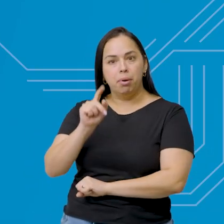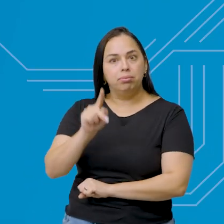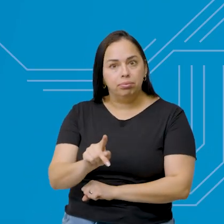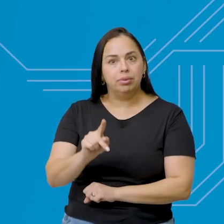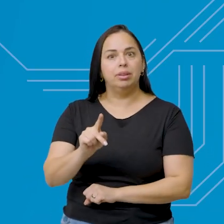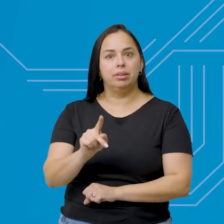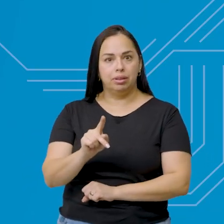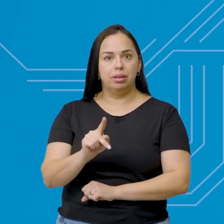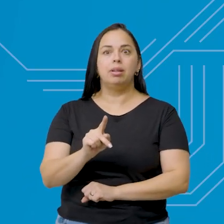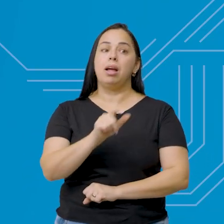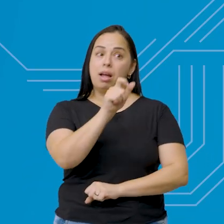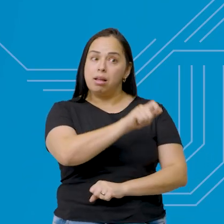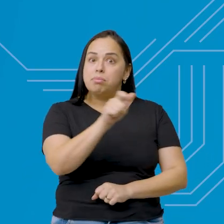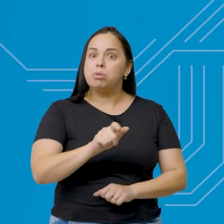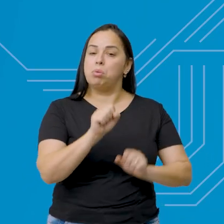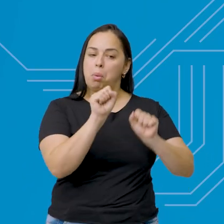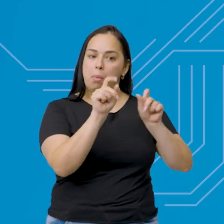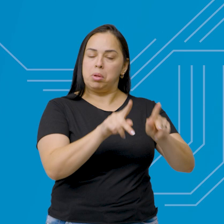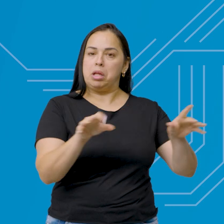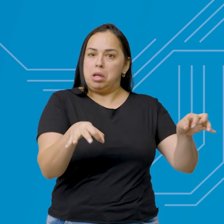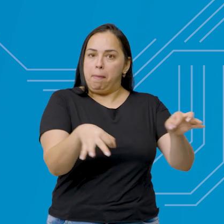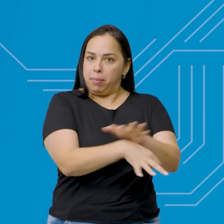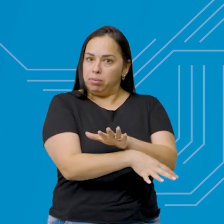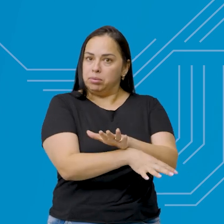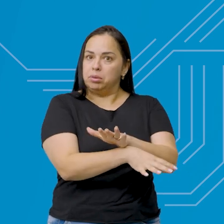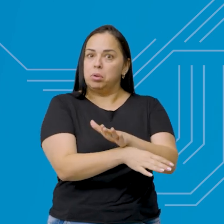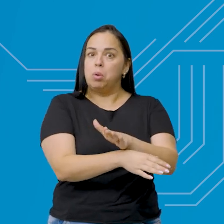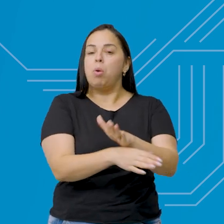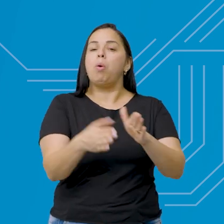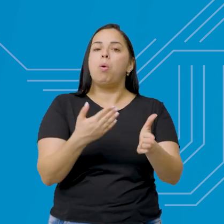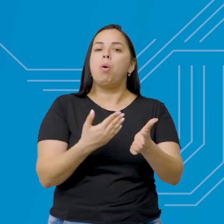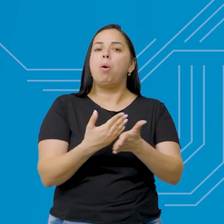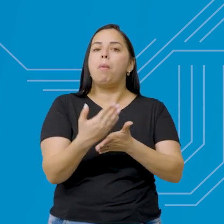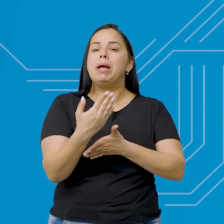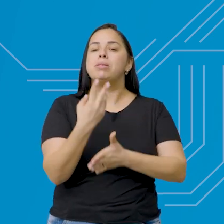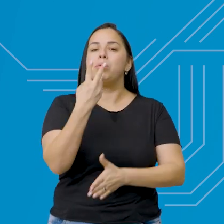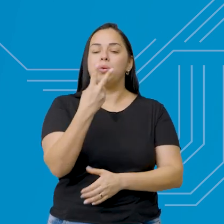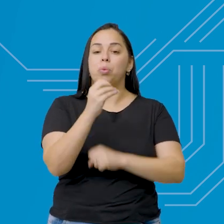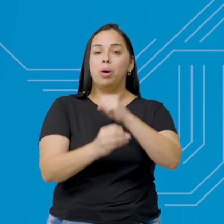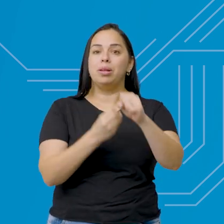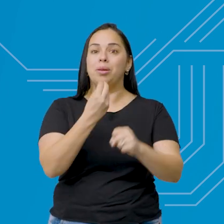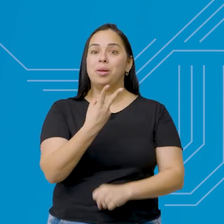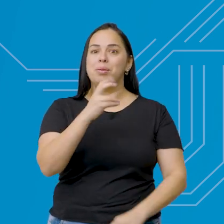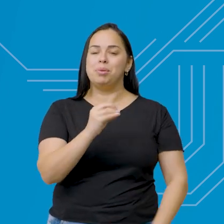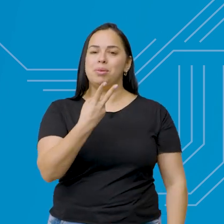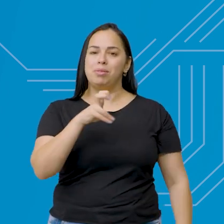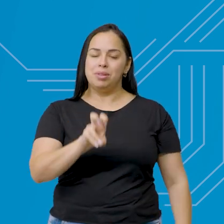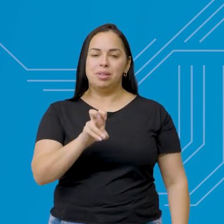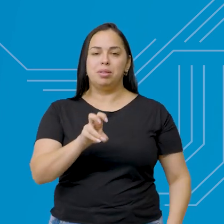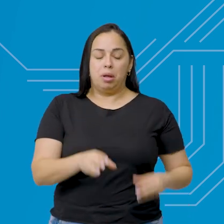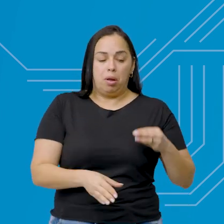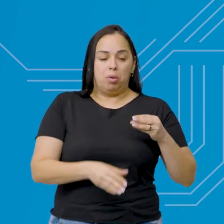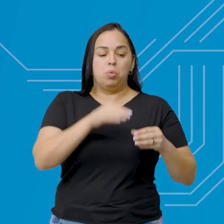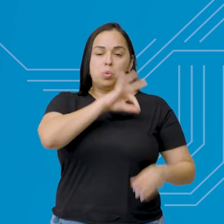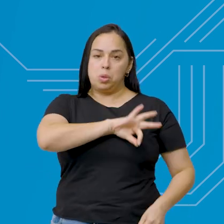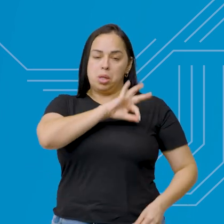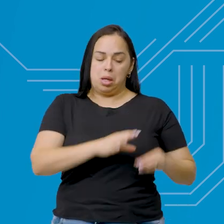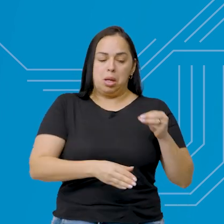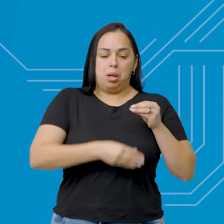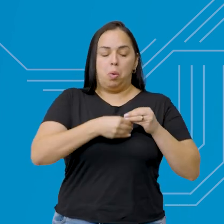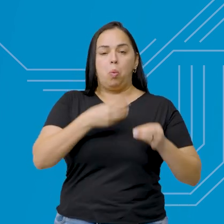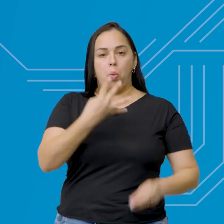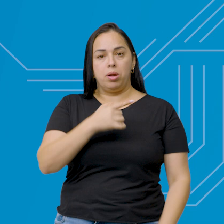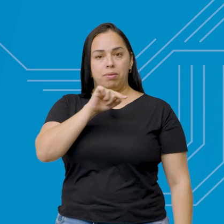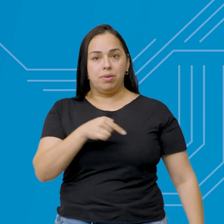de aposentadoria. Aposentados e pensionistas do INSS começam 2025 com um reajuste de